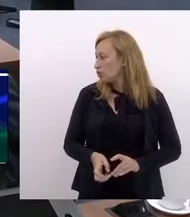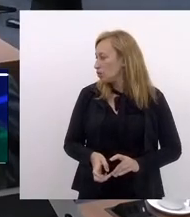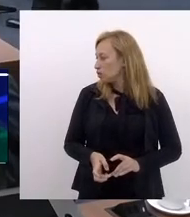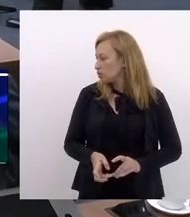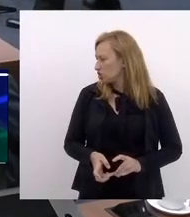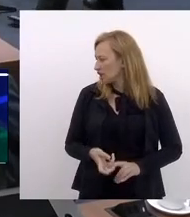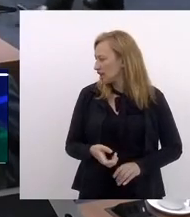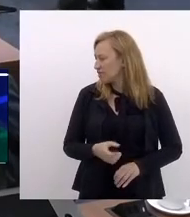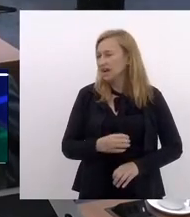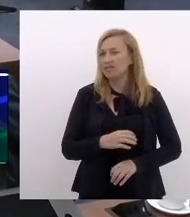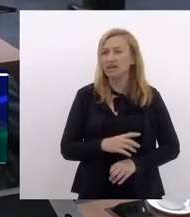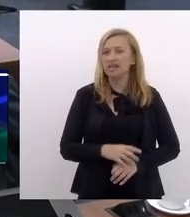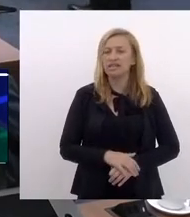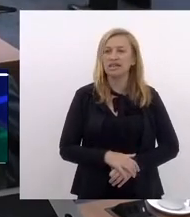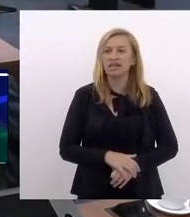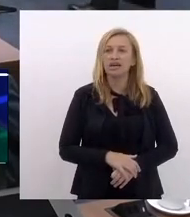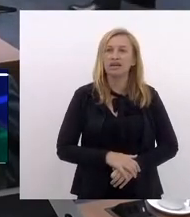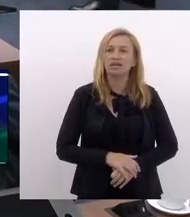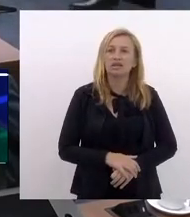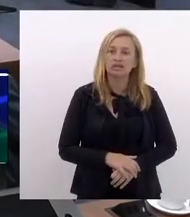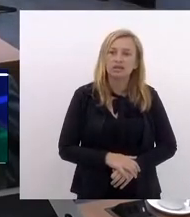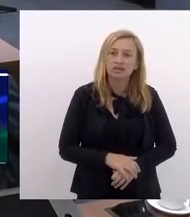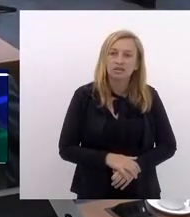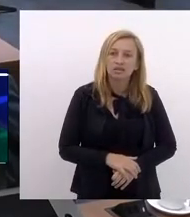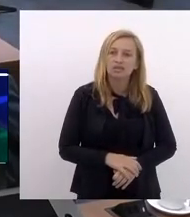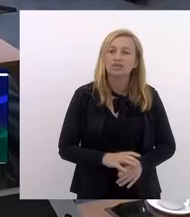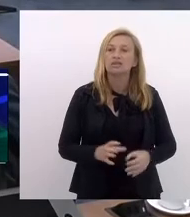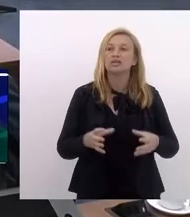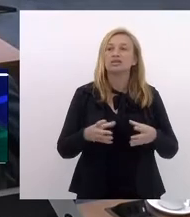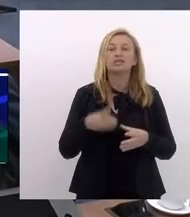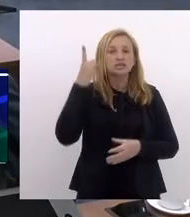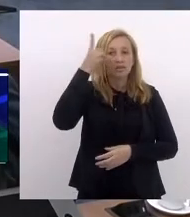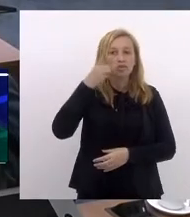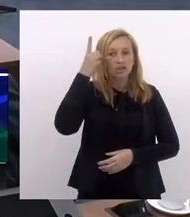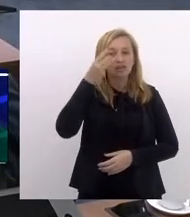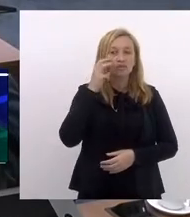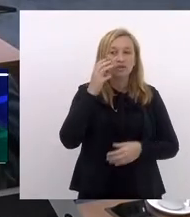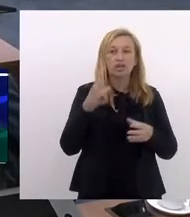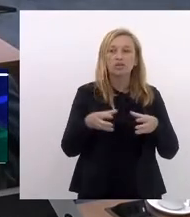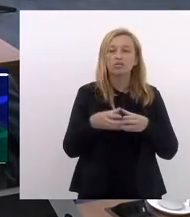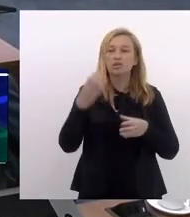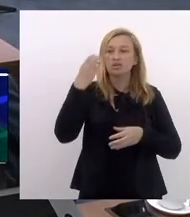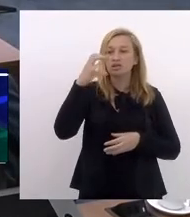Favorável. Pela Comissão de Ciência e Tecnologia, deputado Valdeco Carneiro.